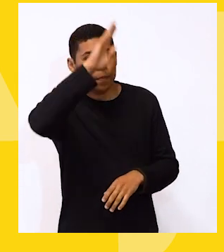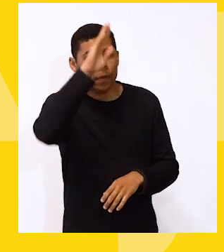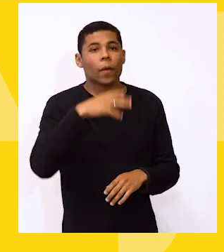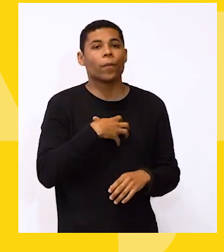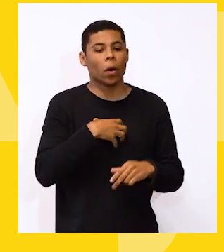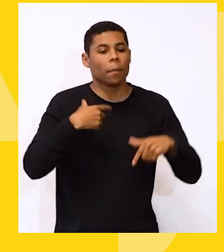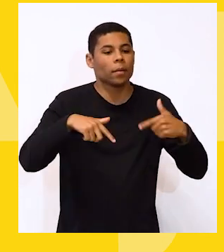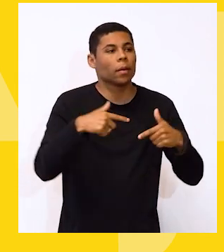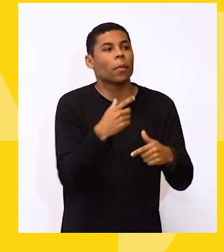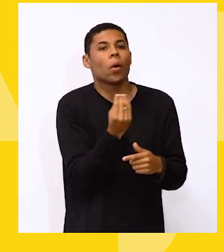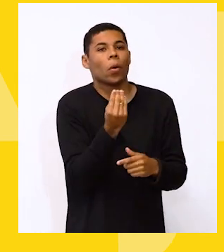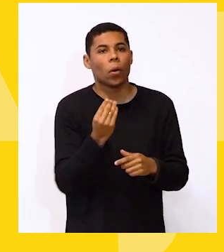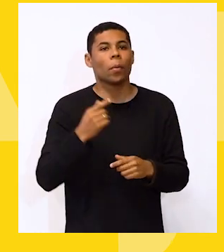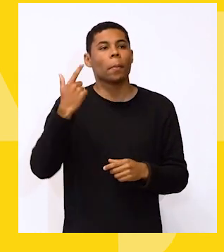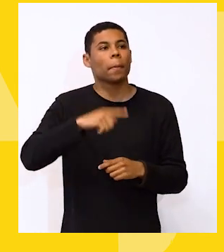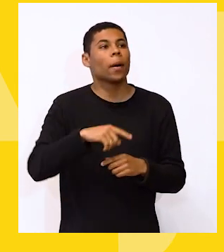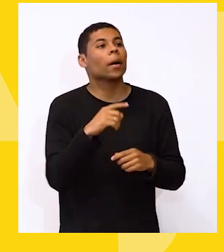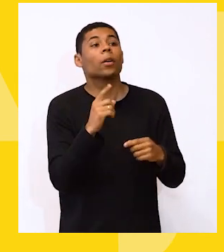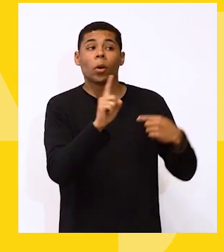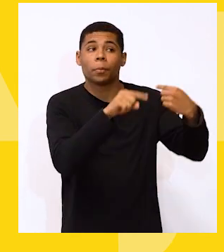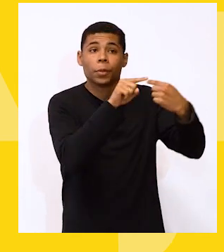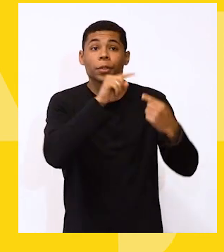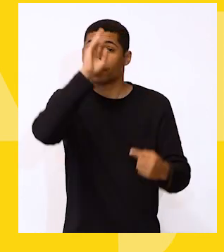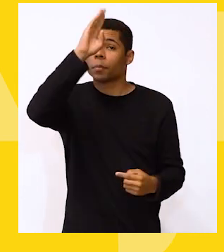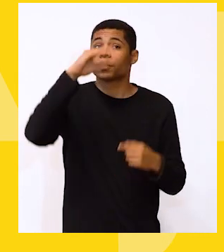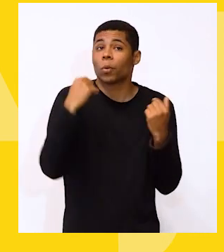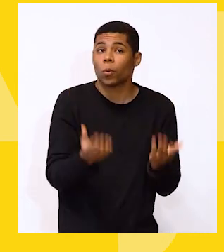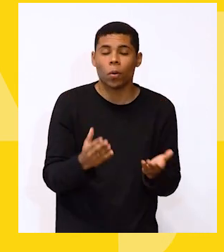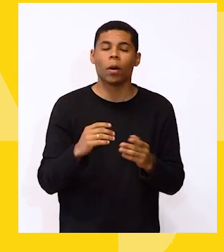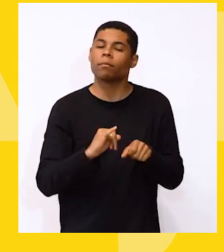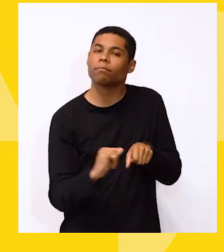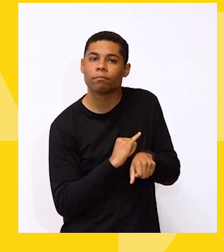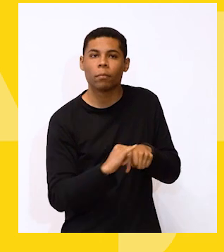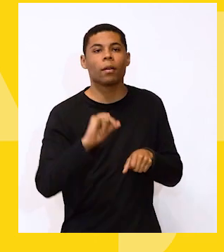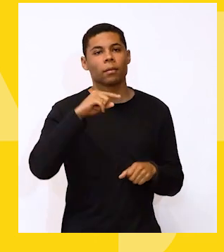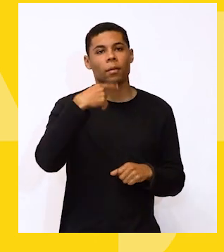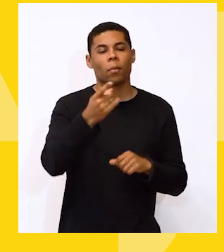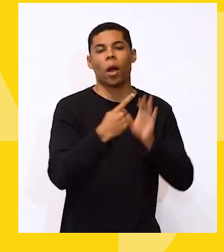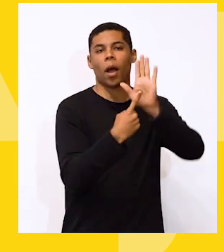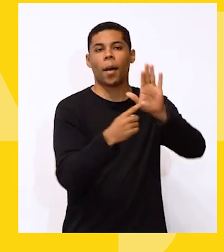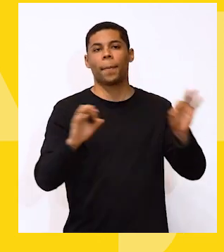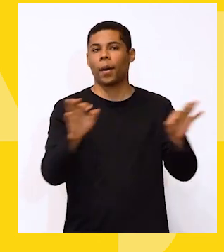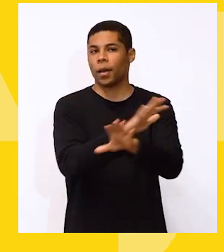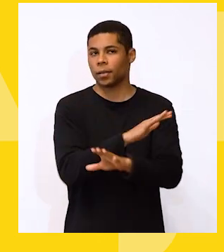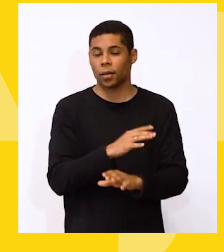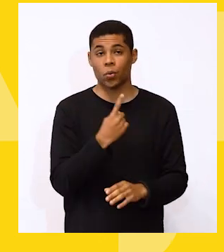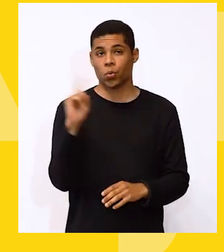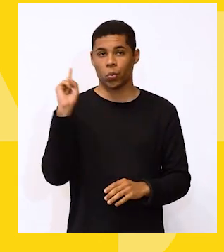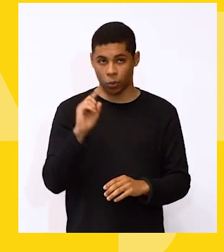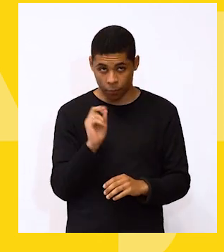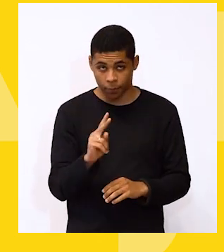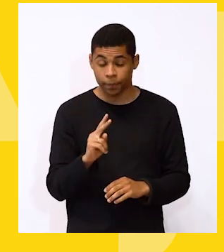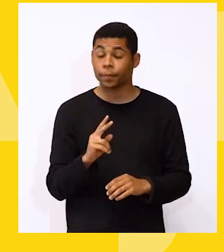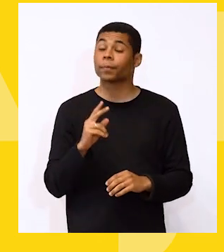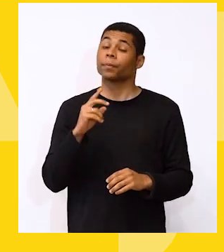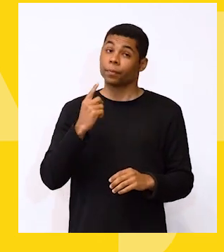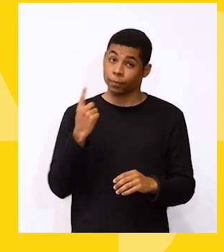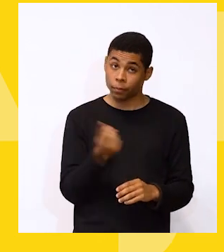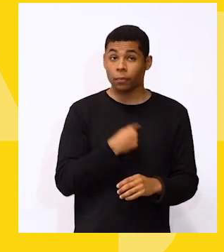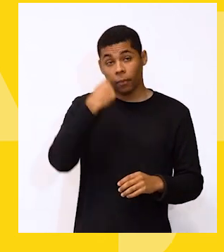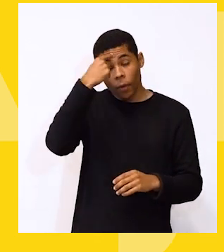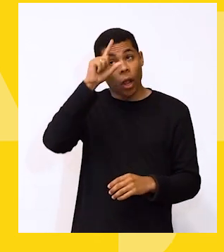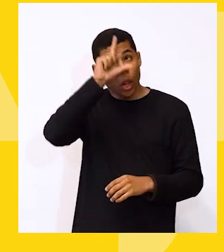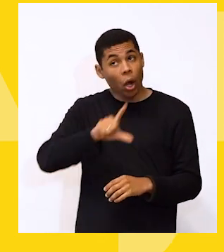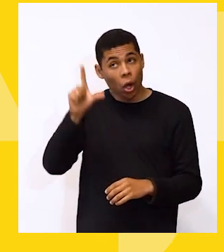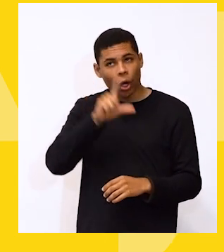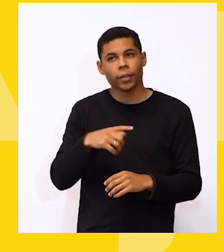antes de ser apresentado para organização dos direitos temáticos Então essa é a lógica a lógica básica